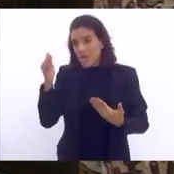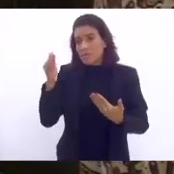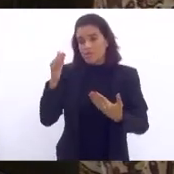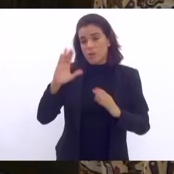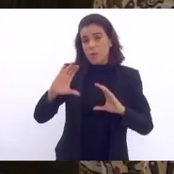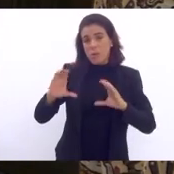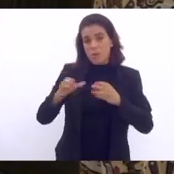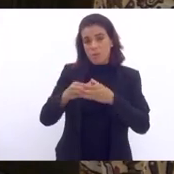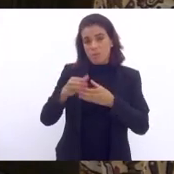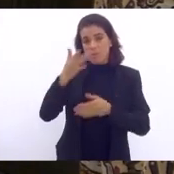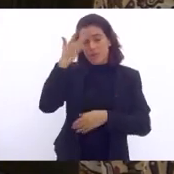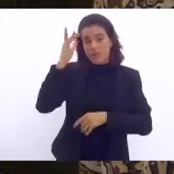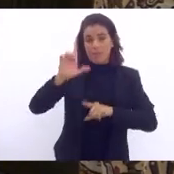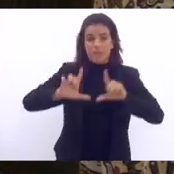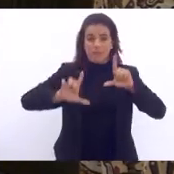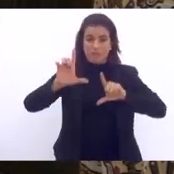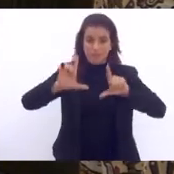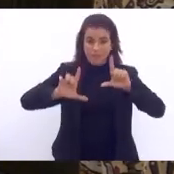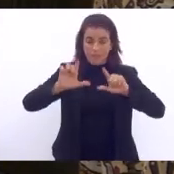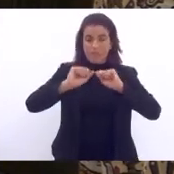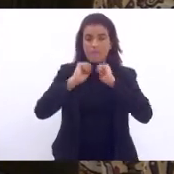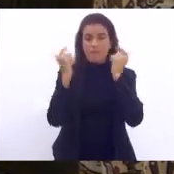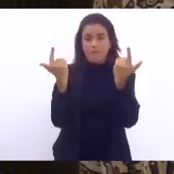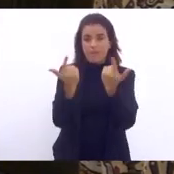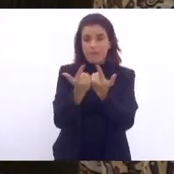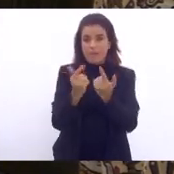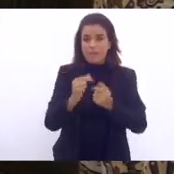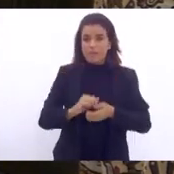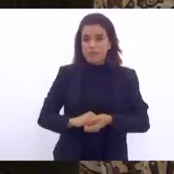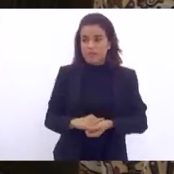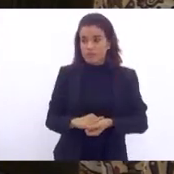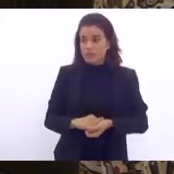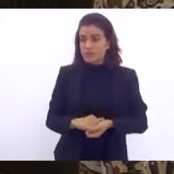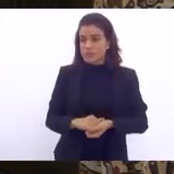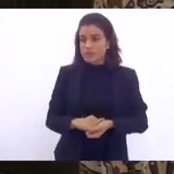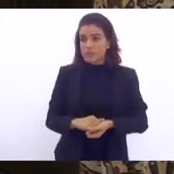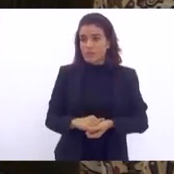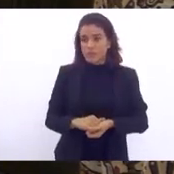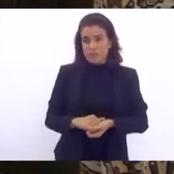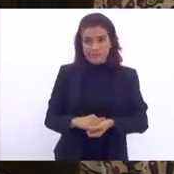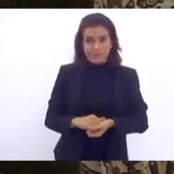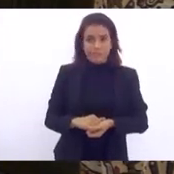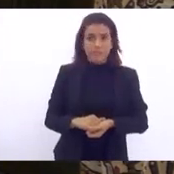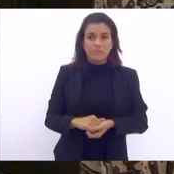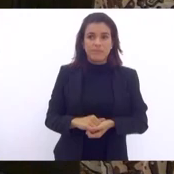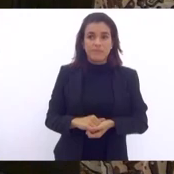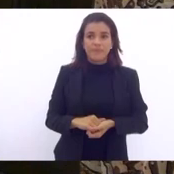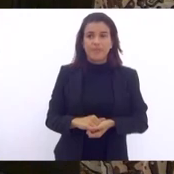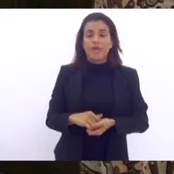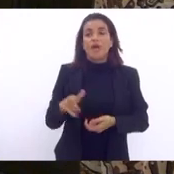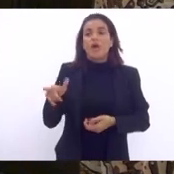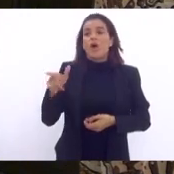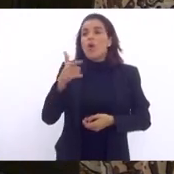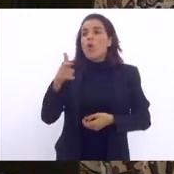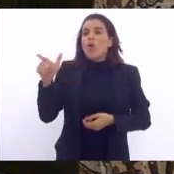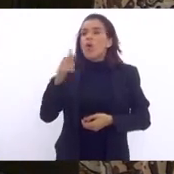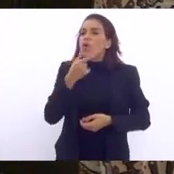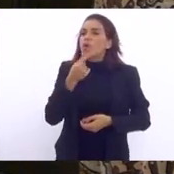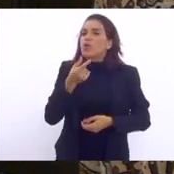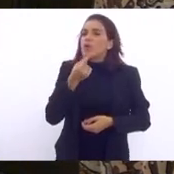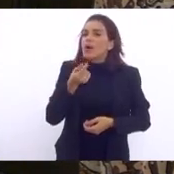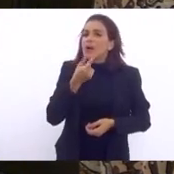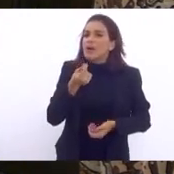né, de maneira geral, mas a fotógrafa, o Tarcílio, o outro rapaz, perdão, eu esqueci o nome, a todos eles a